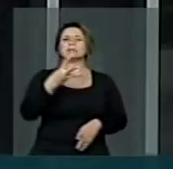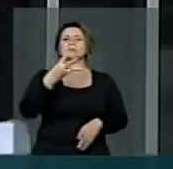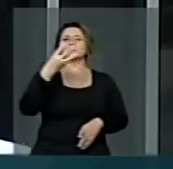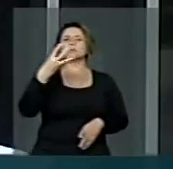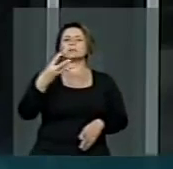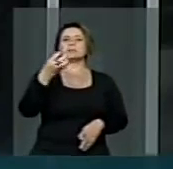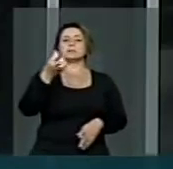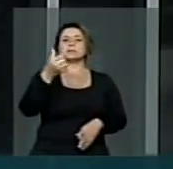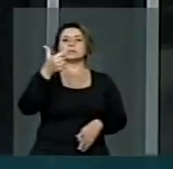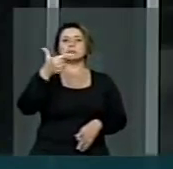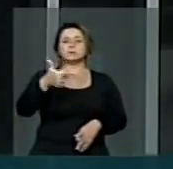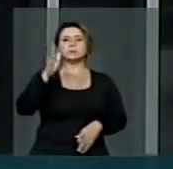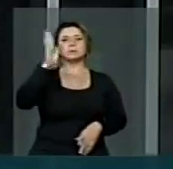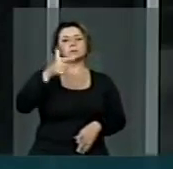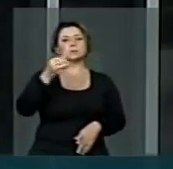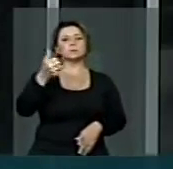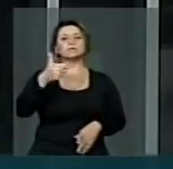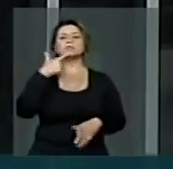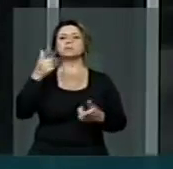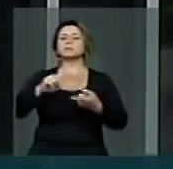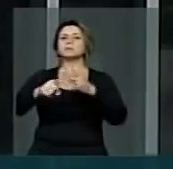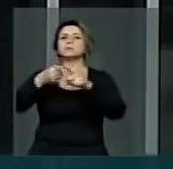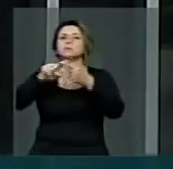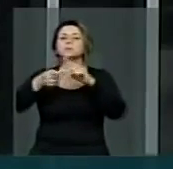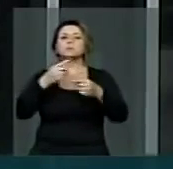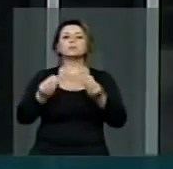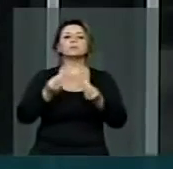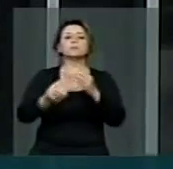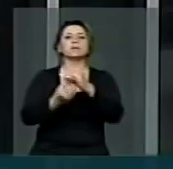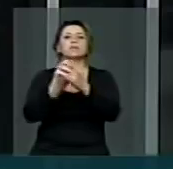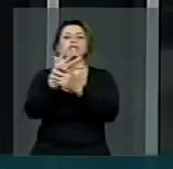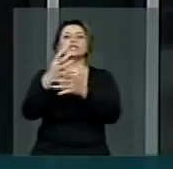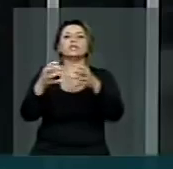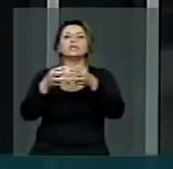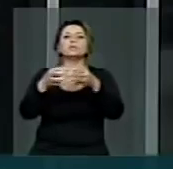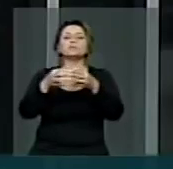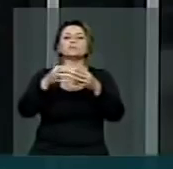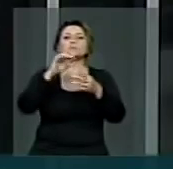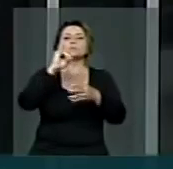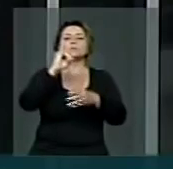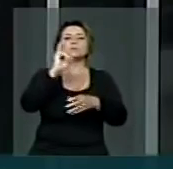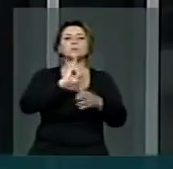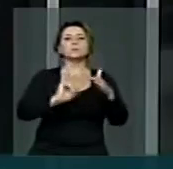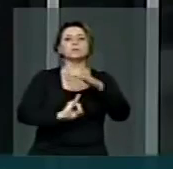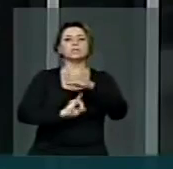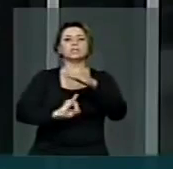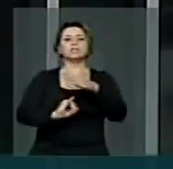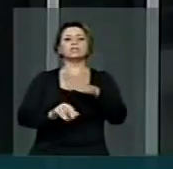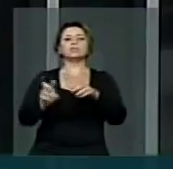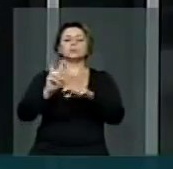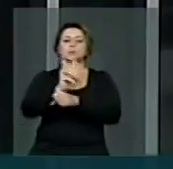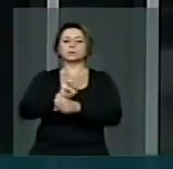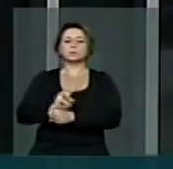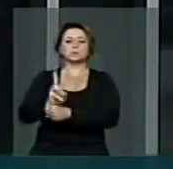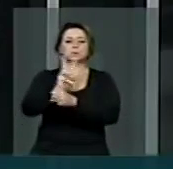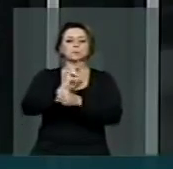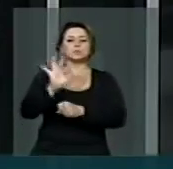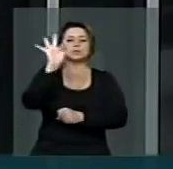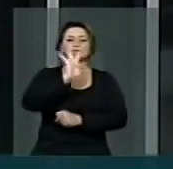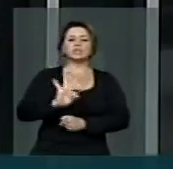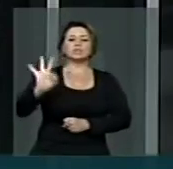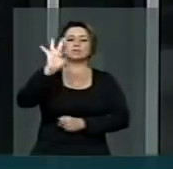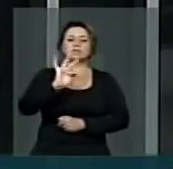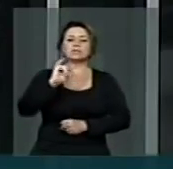4.372/2012, que, ora em tramitação nesta casa, cria o Instituto Nacional de Supervisão e Avaliação do Ensino Superior,